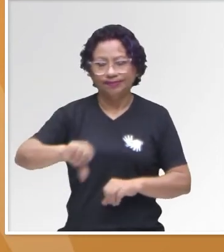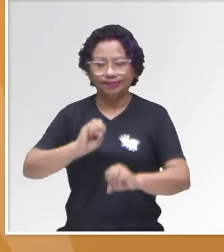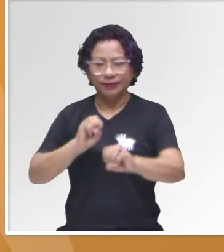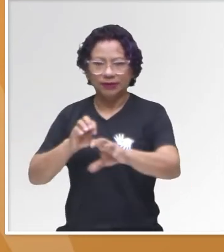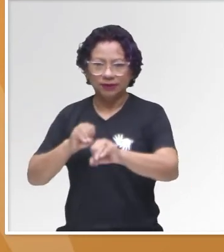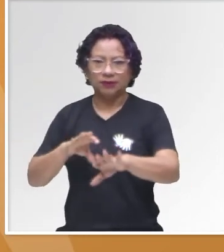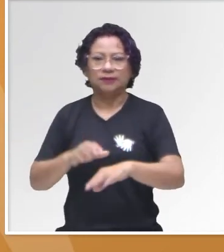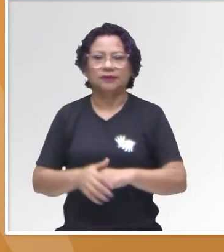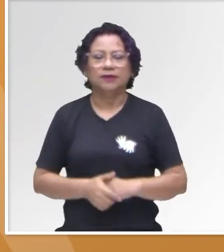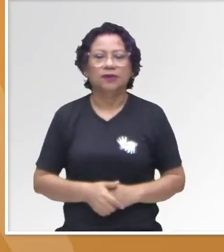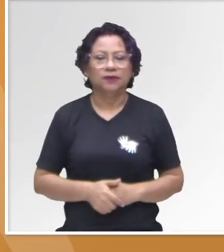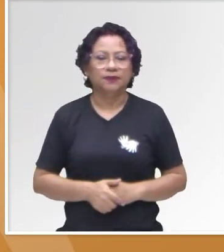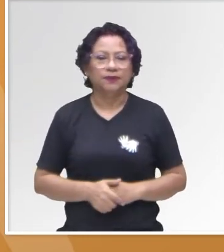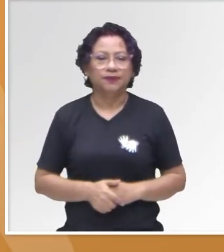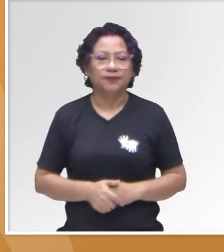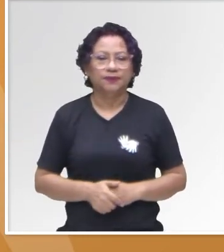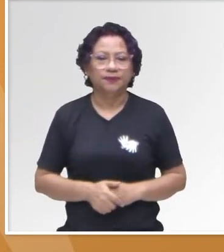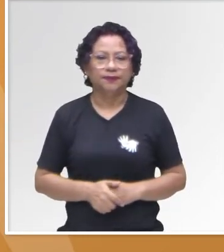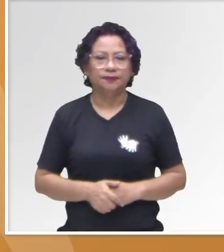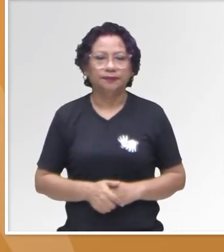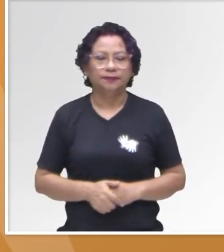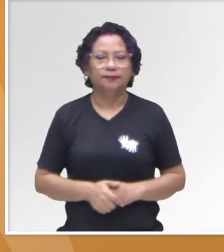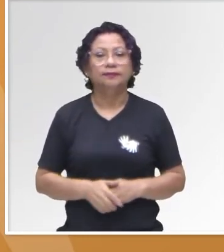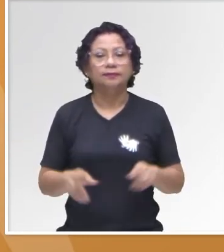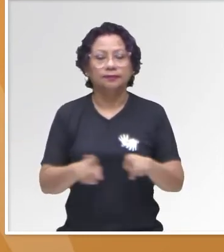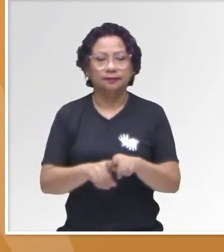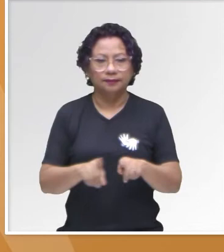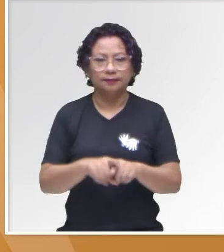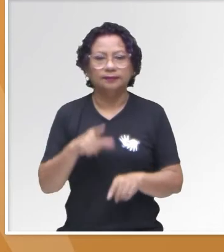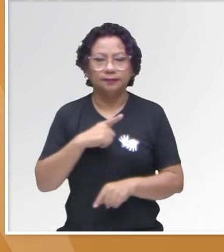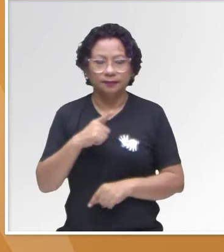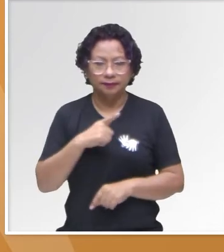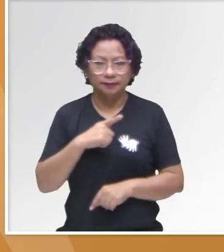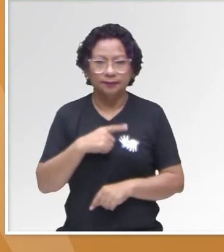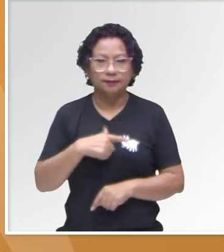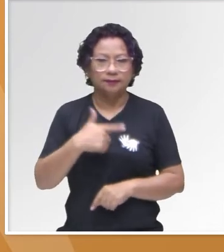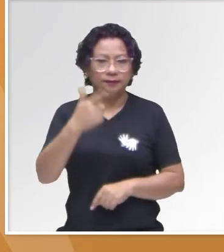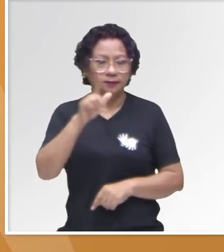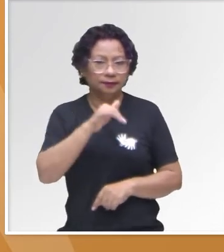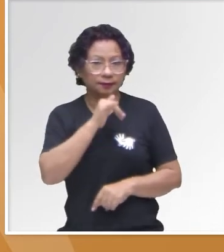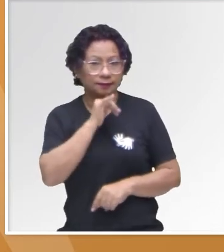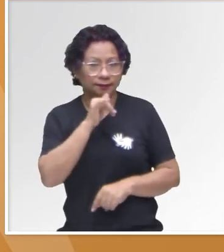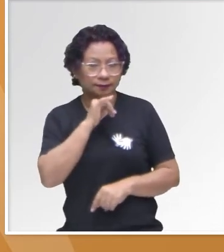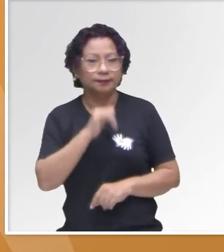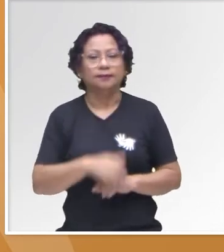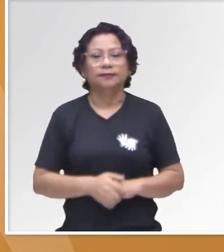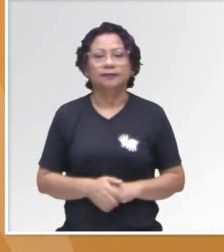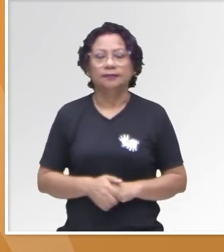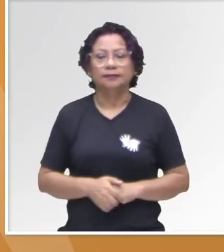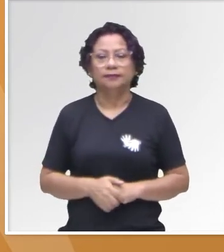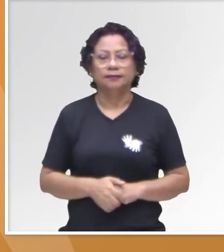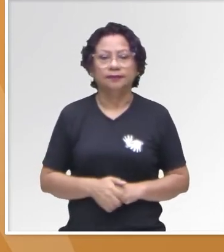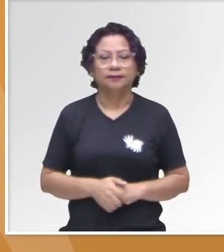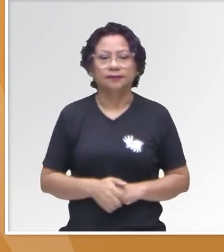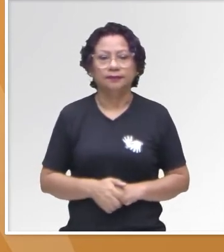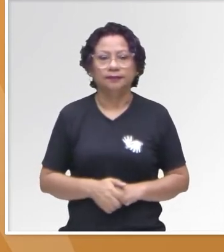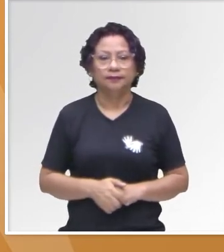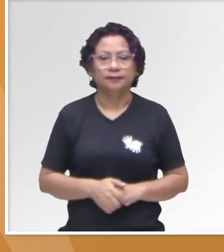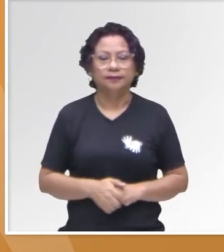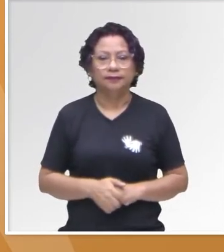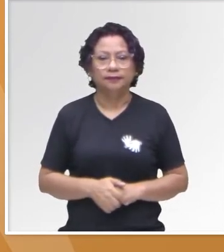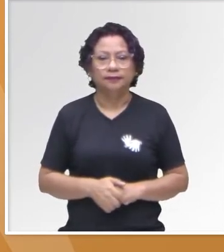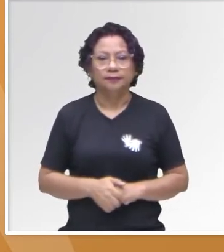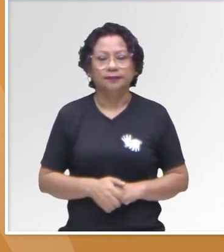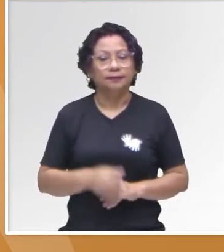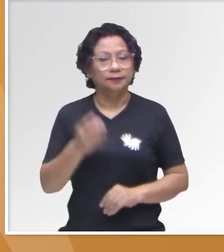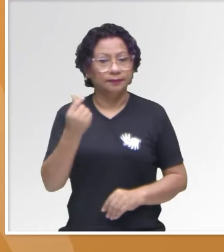deles. Aí temos também outros fatores, que é com relação à renda per capita, né, da população.